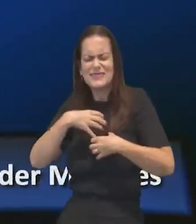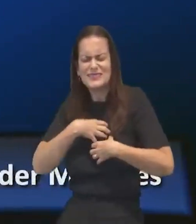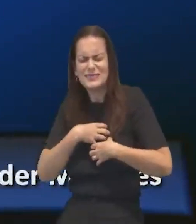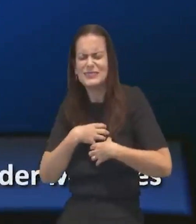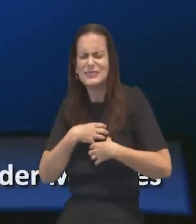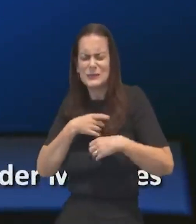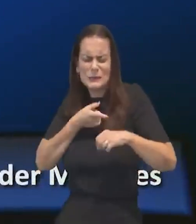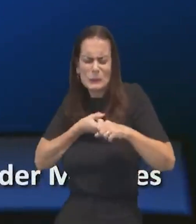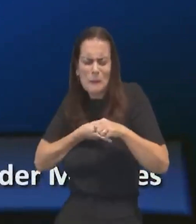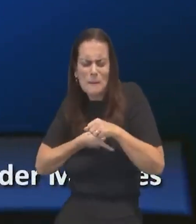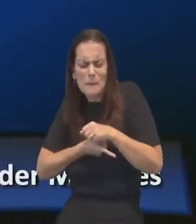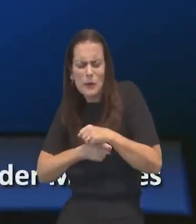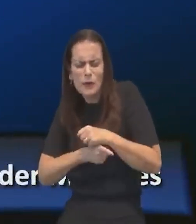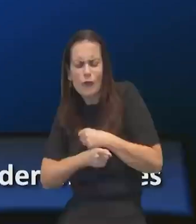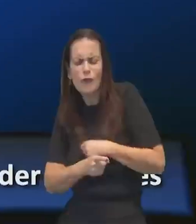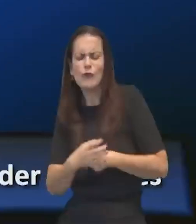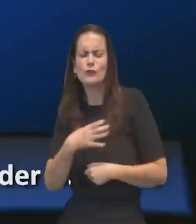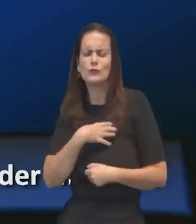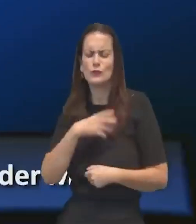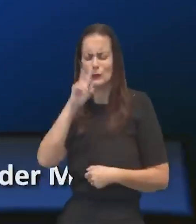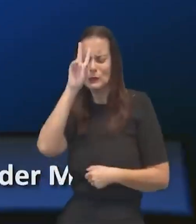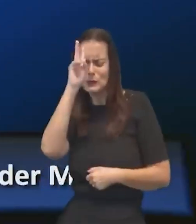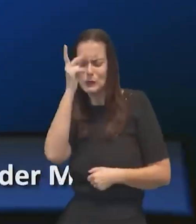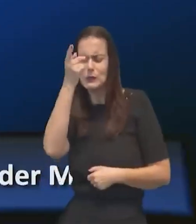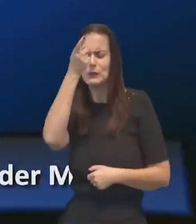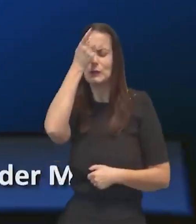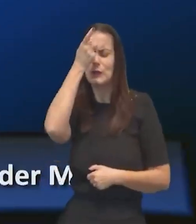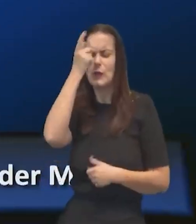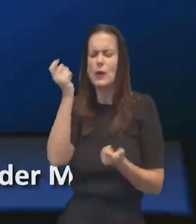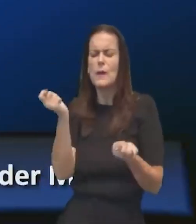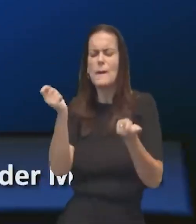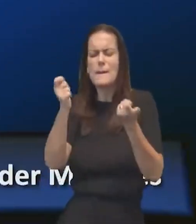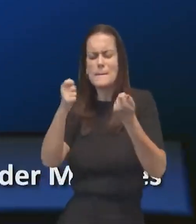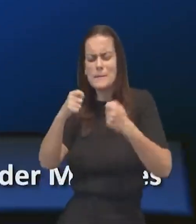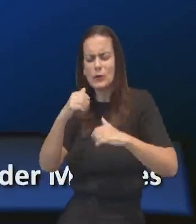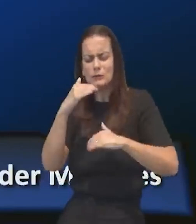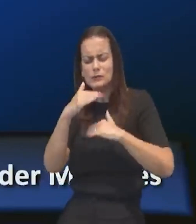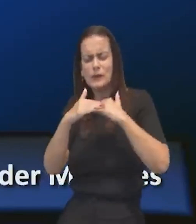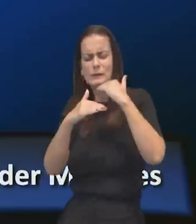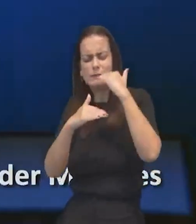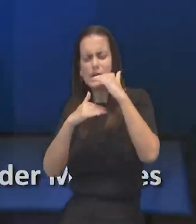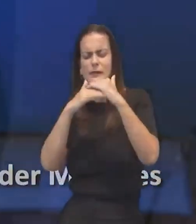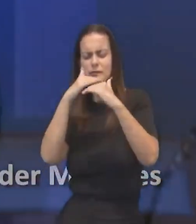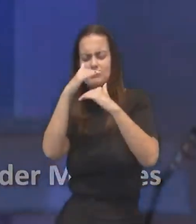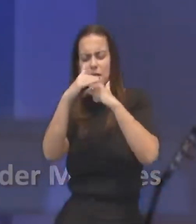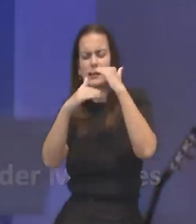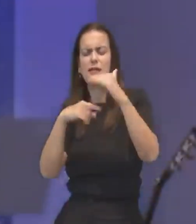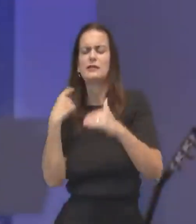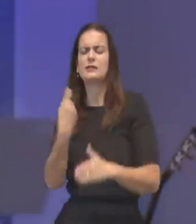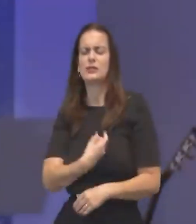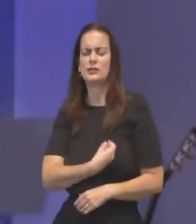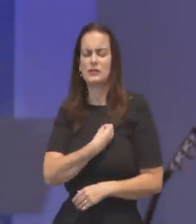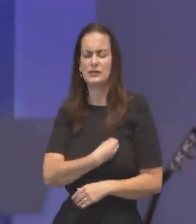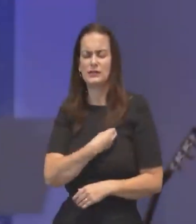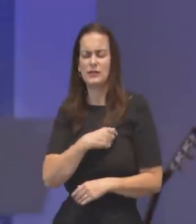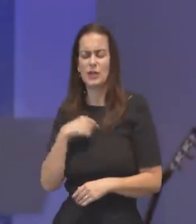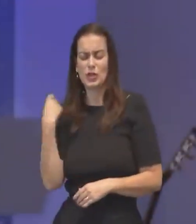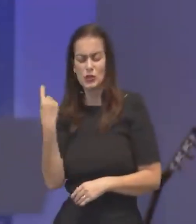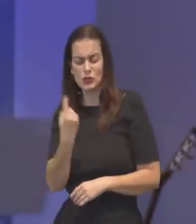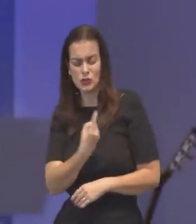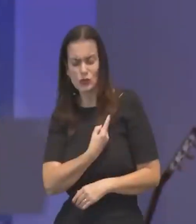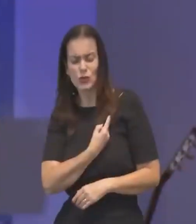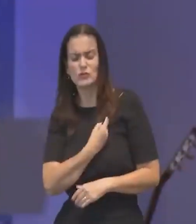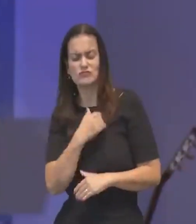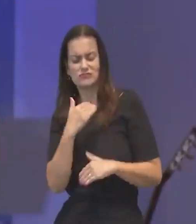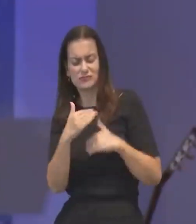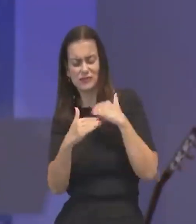possa penetrar o mais profundo do nosso ser, e que ela possa crescer, e que ela possa frutificar, para a nossa edificação e